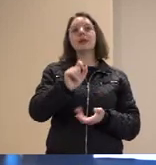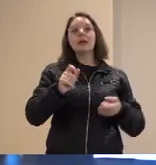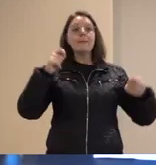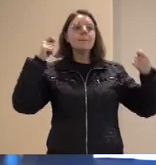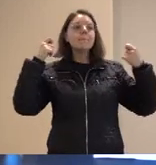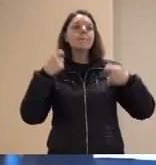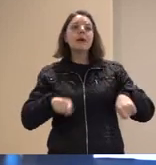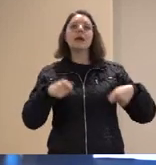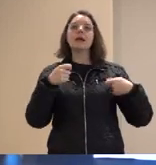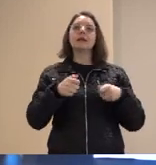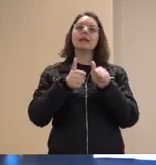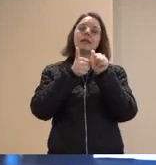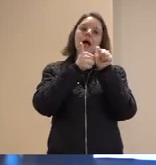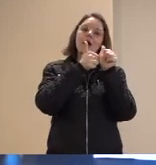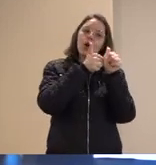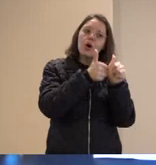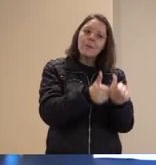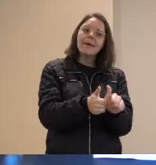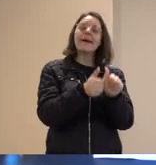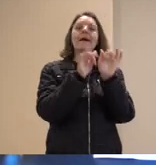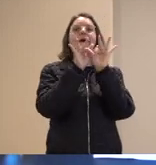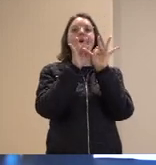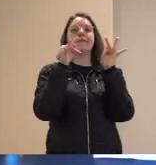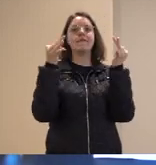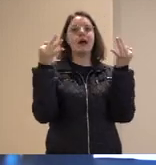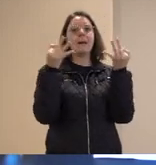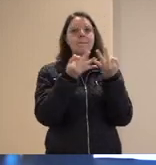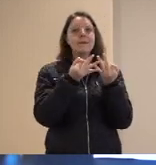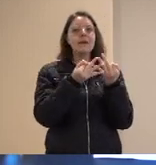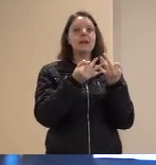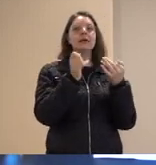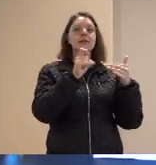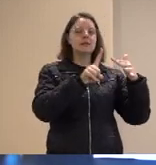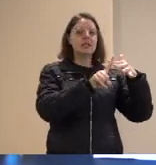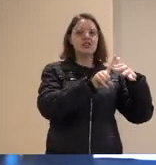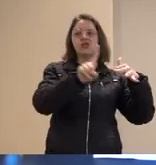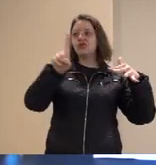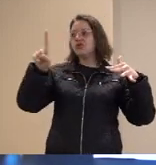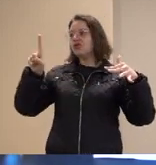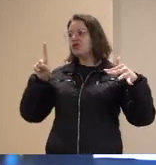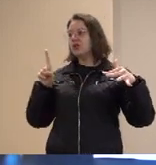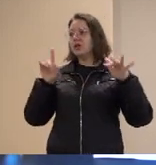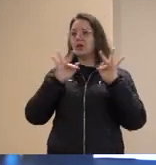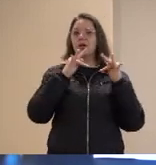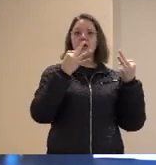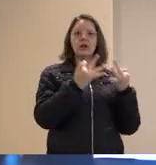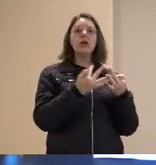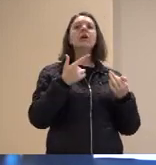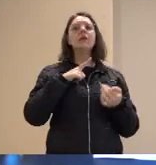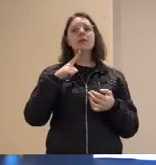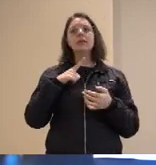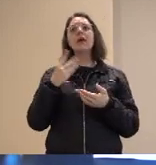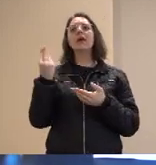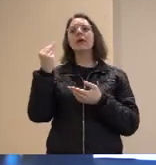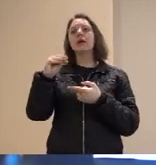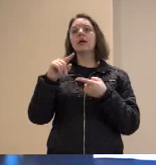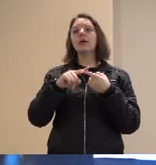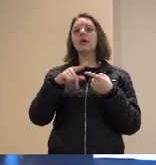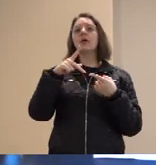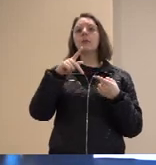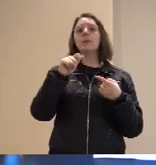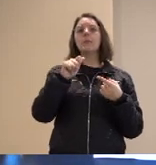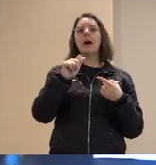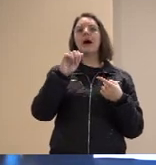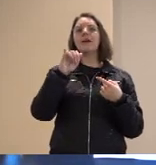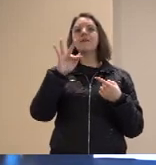precisa acompanhar as famílias dos acolhidos no PAIF e no PAEF, na média